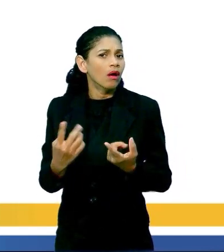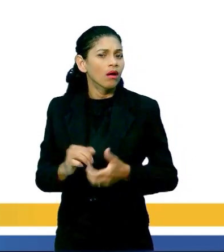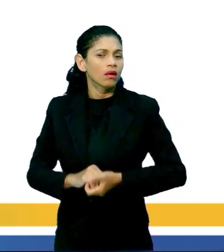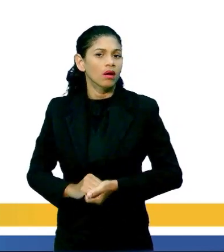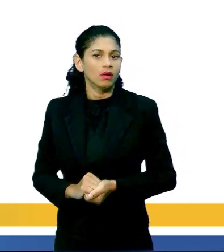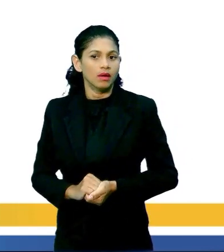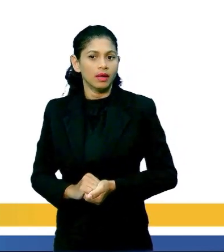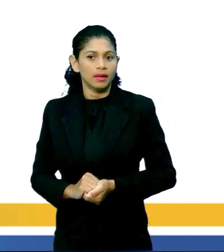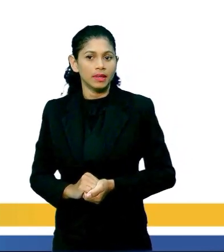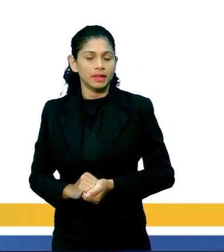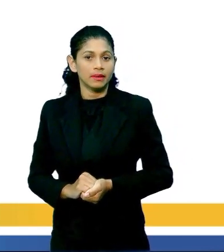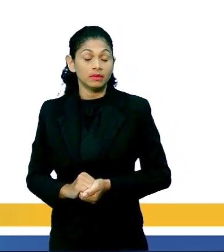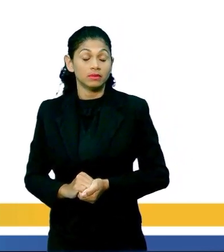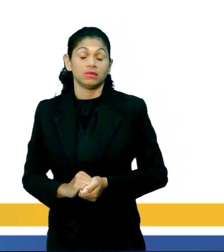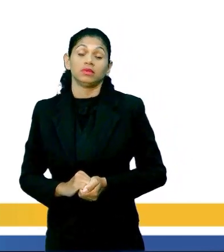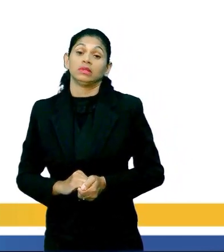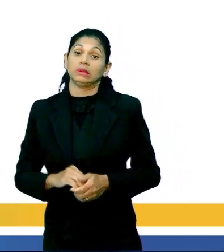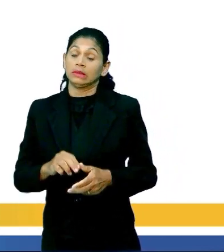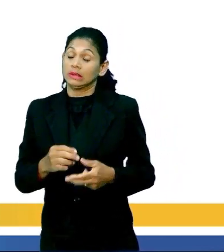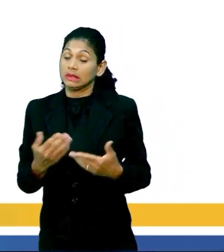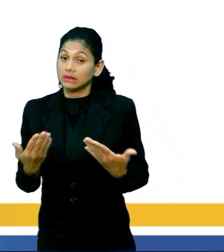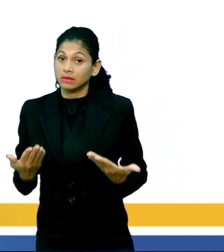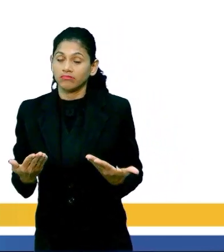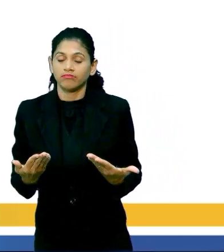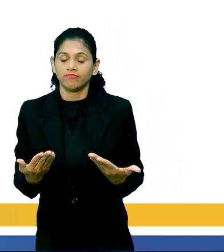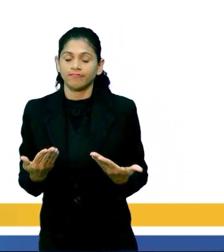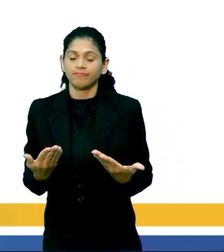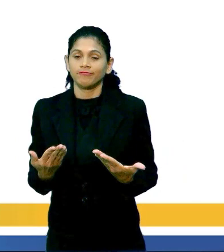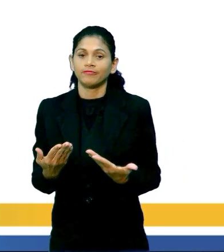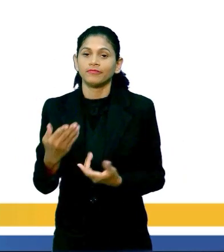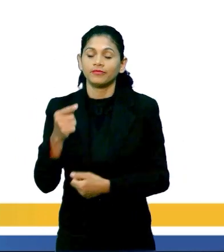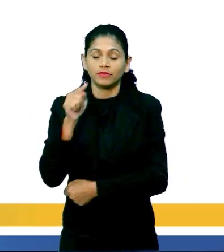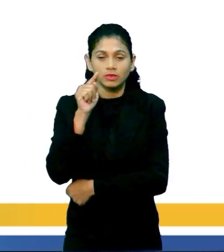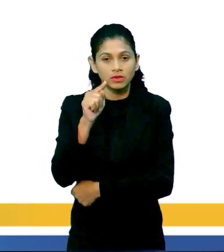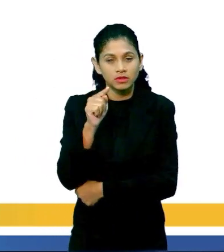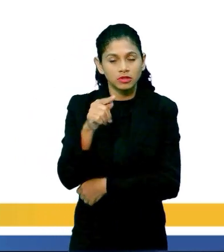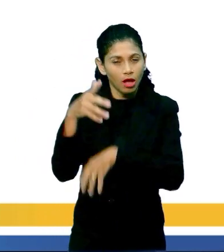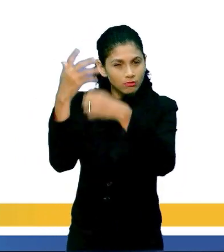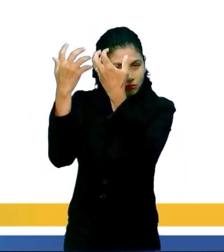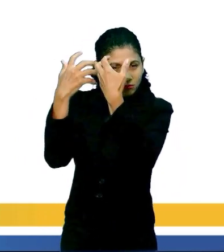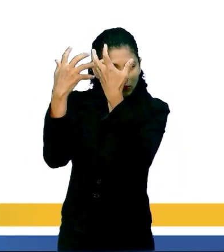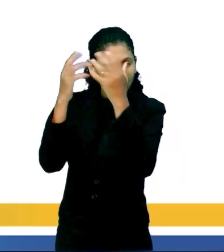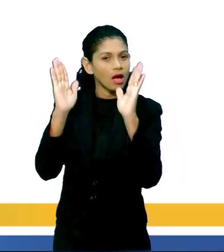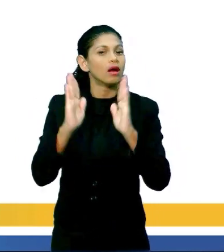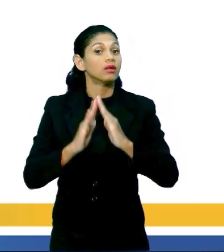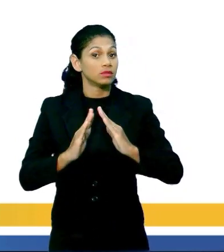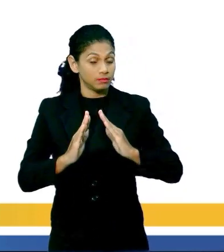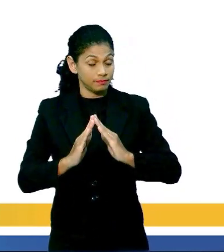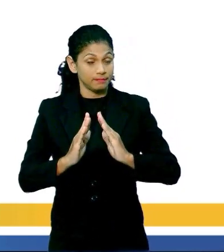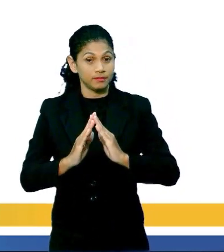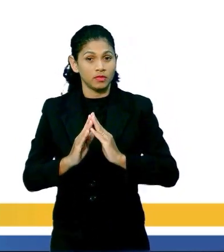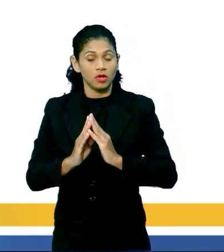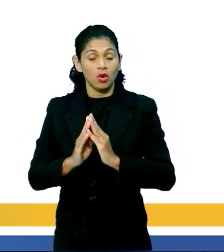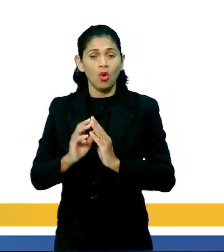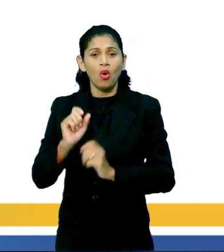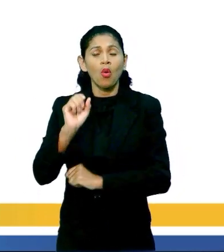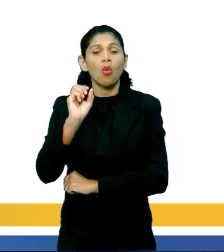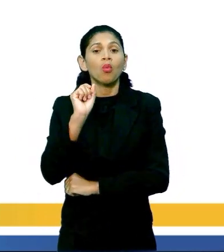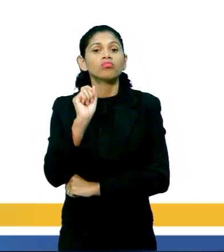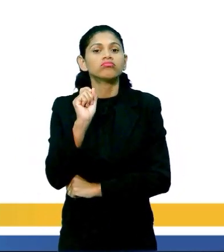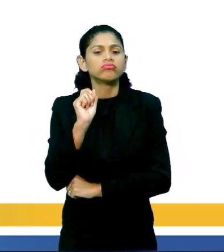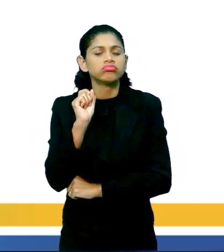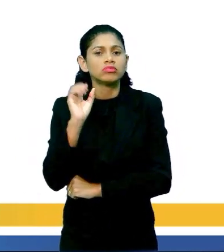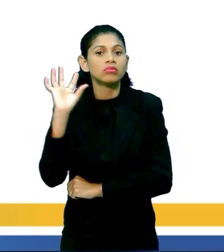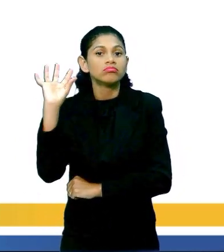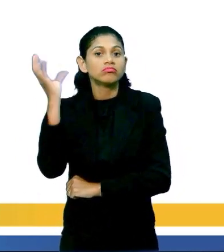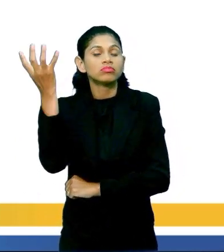Então, vamos agora vocês reflitam aí em casa, ok? O que está acontecendo aí na imagem? Por que ele não